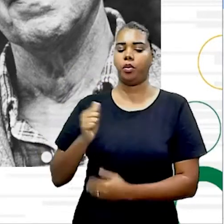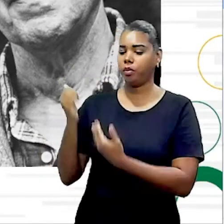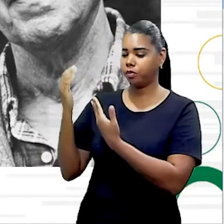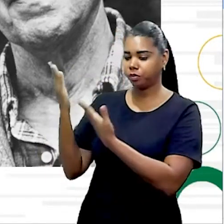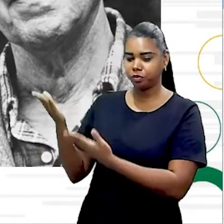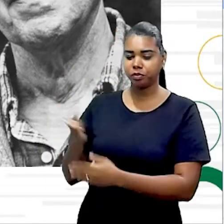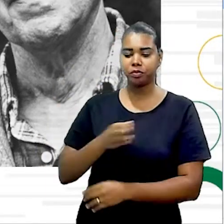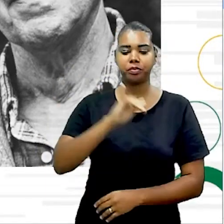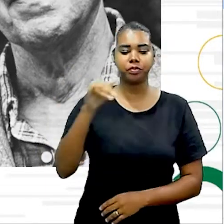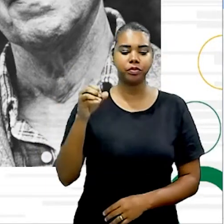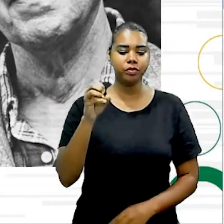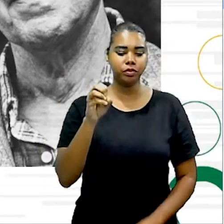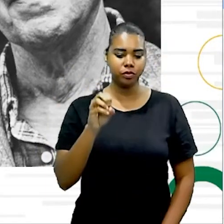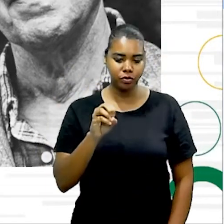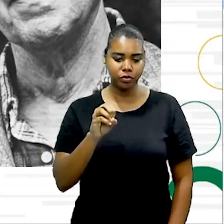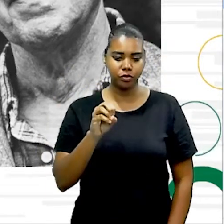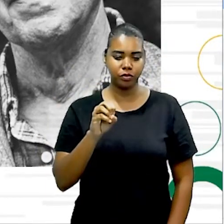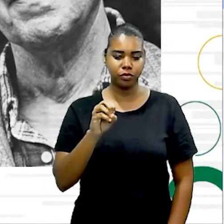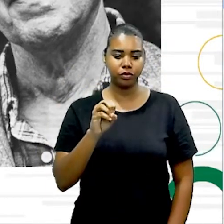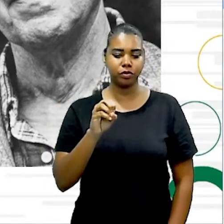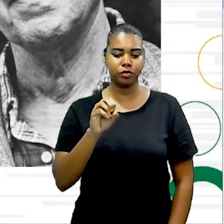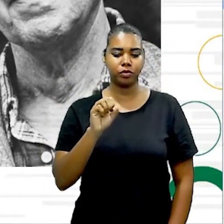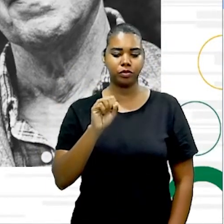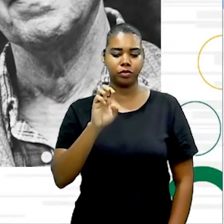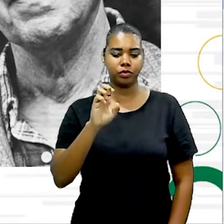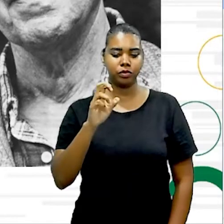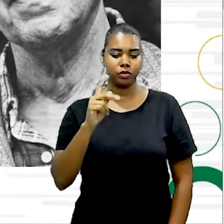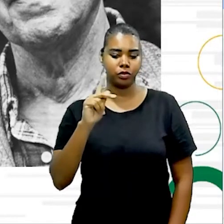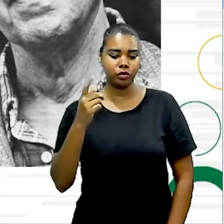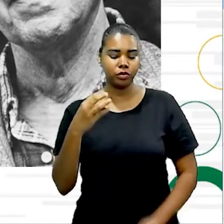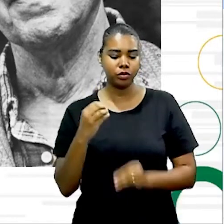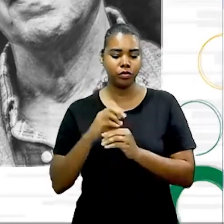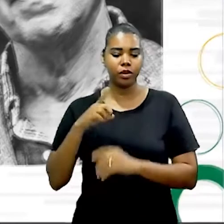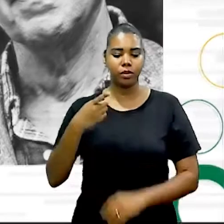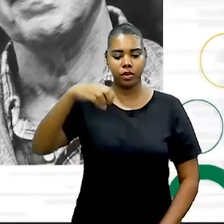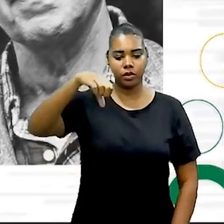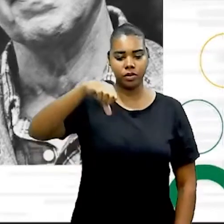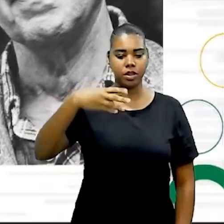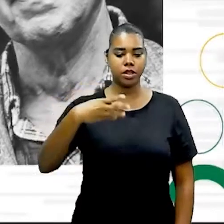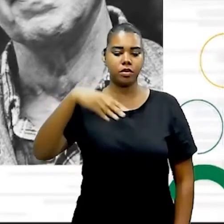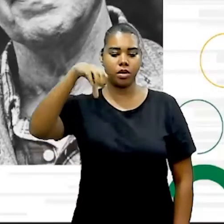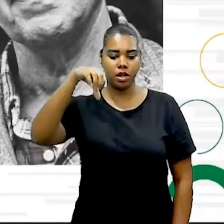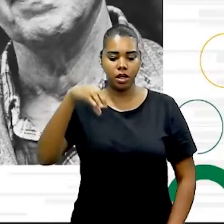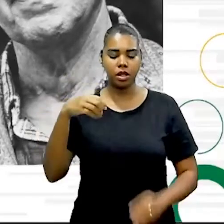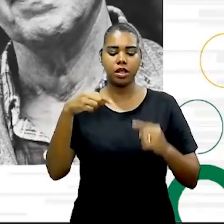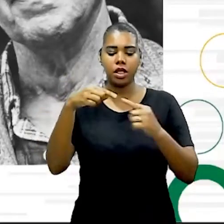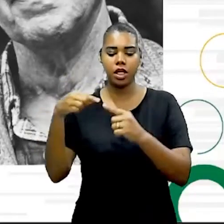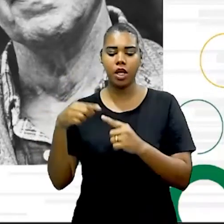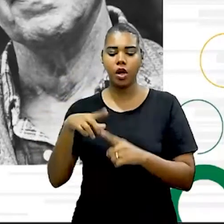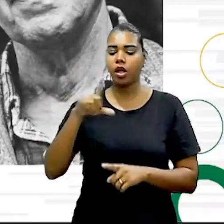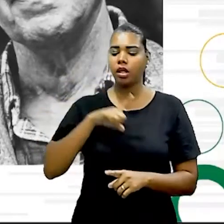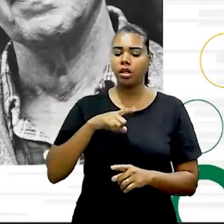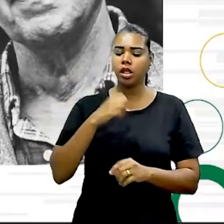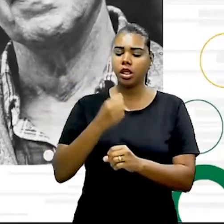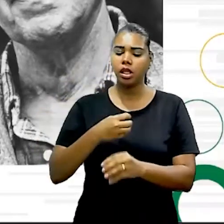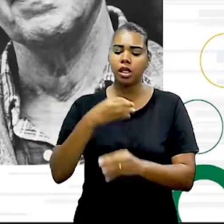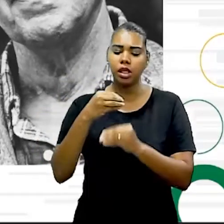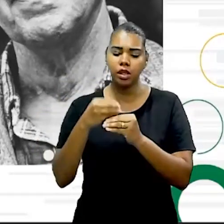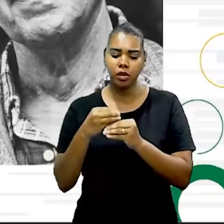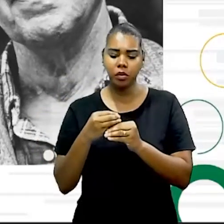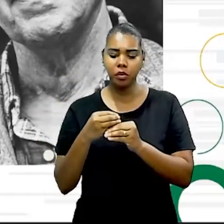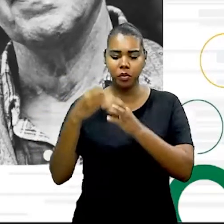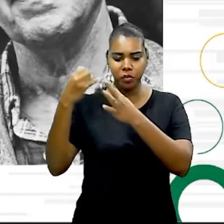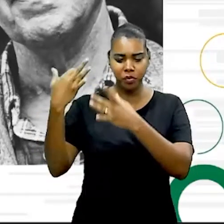Campbell em seu livro O Herói de Mil Faces, em 1949. E de acordo com ele, existe uma forma de construção